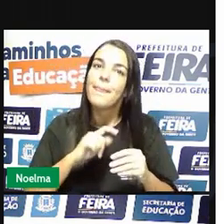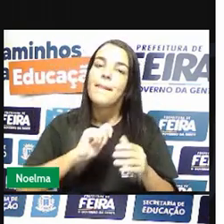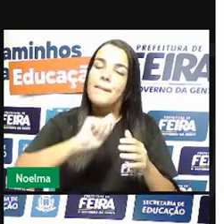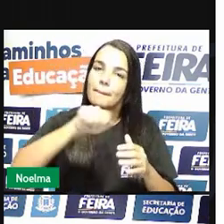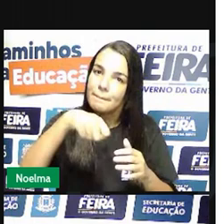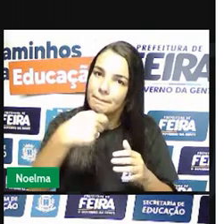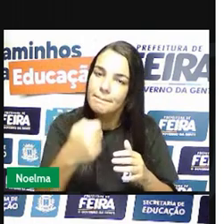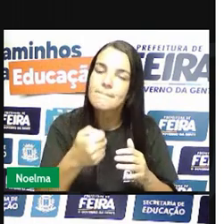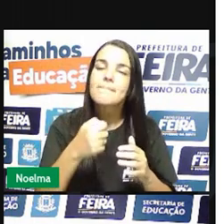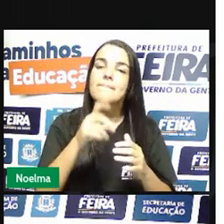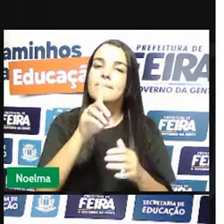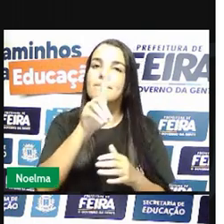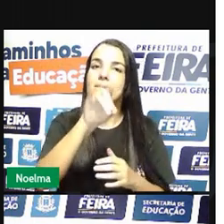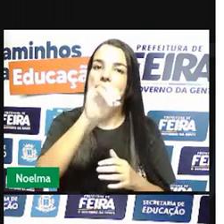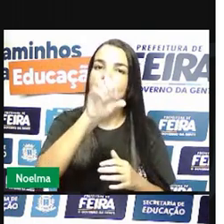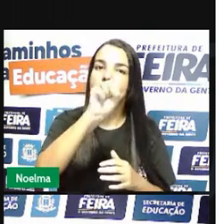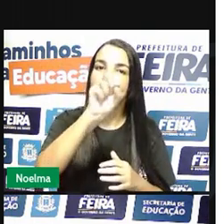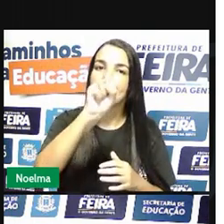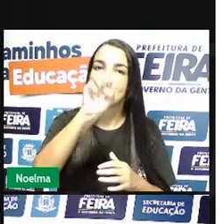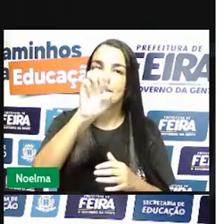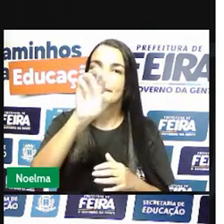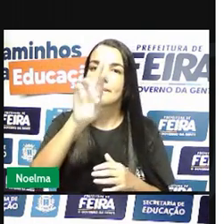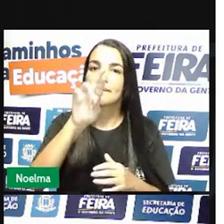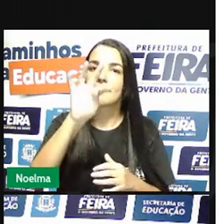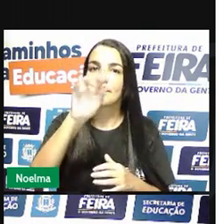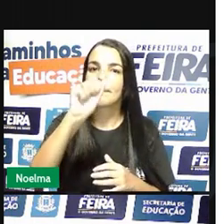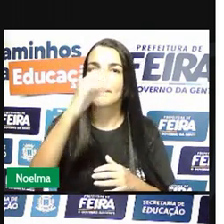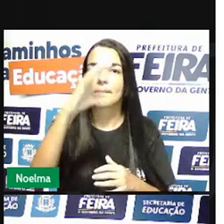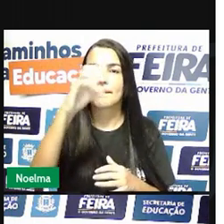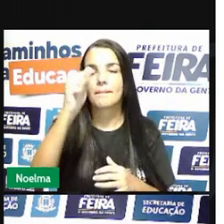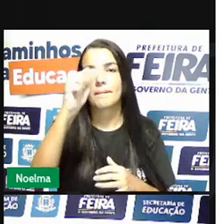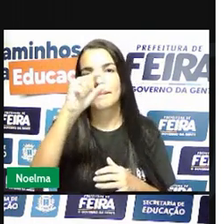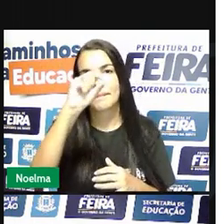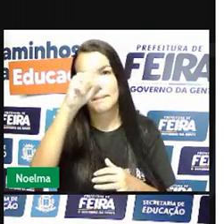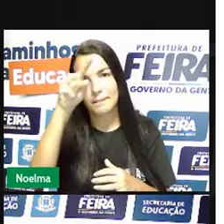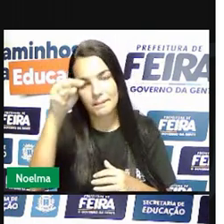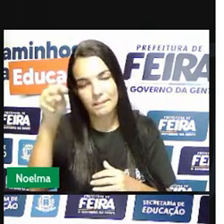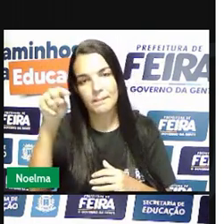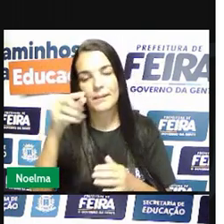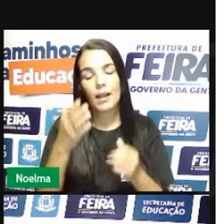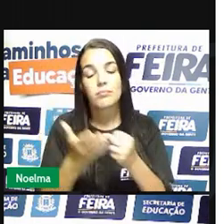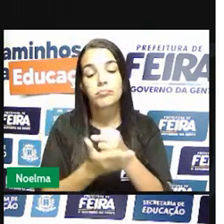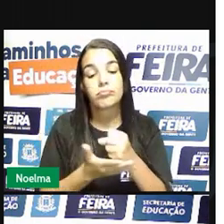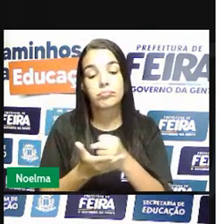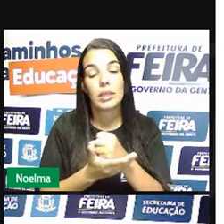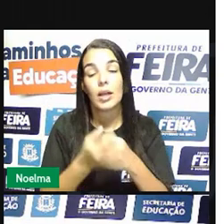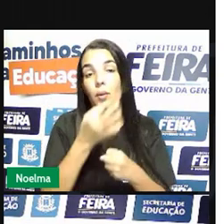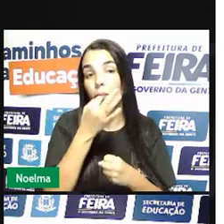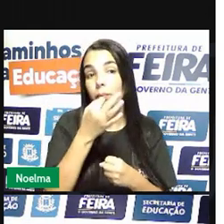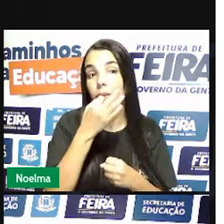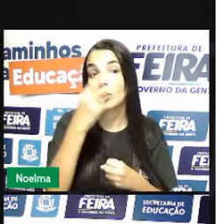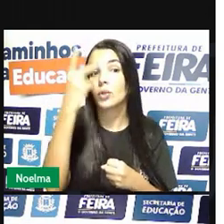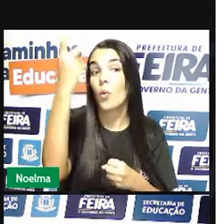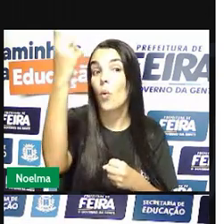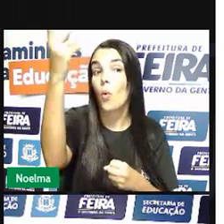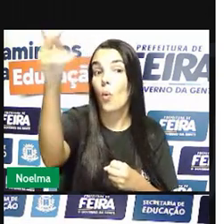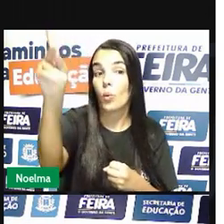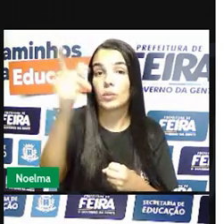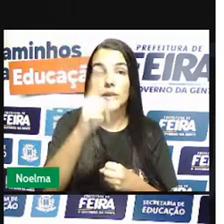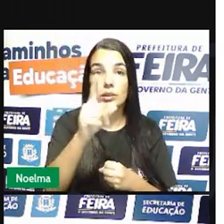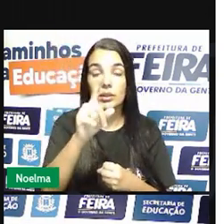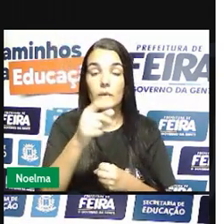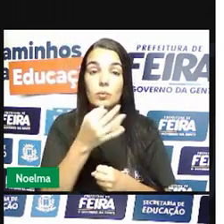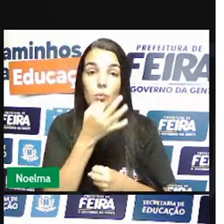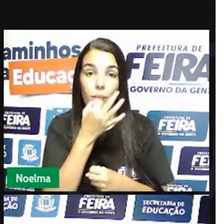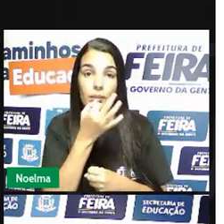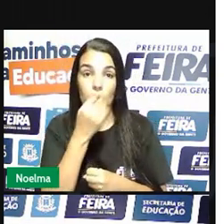dissertação, só que é uma dissertação com base na opinião de terceiros e não na sua. Por isso que não é chamada